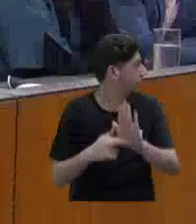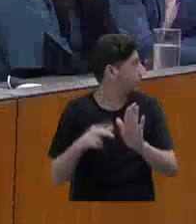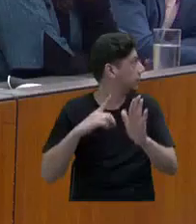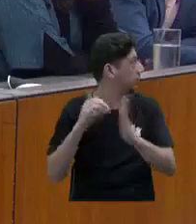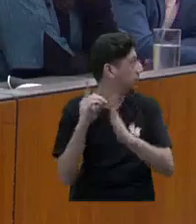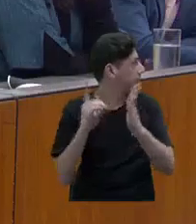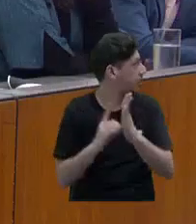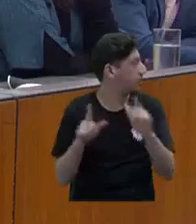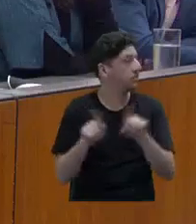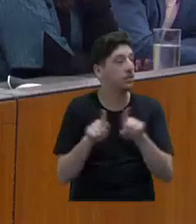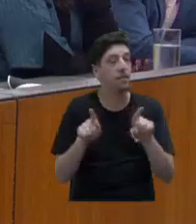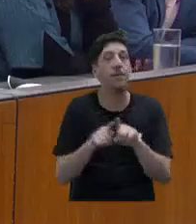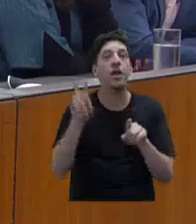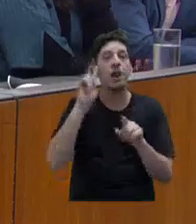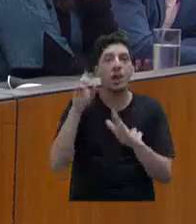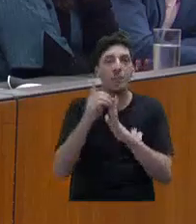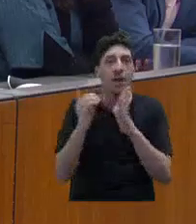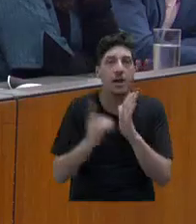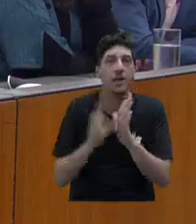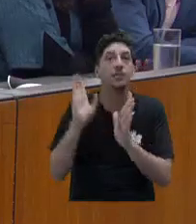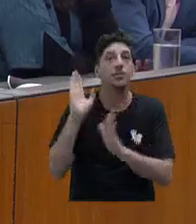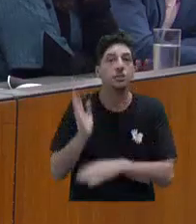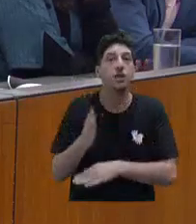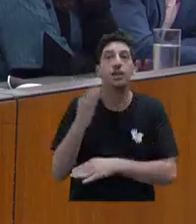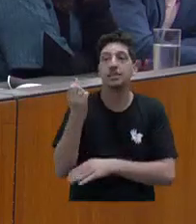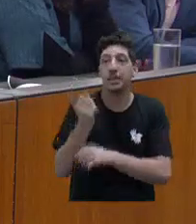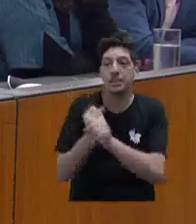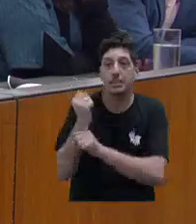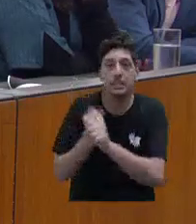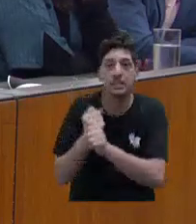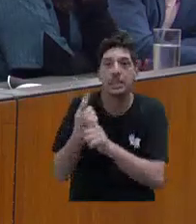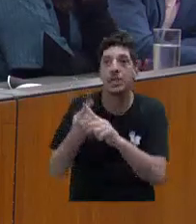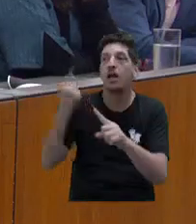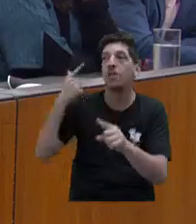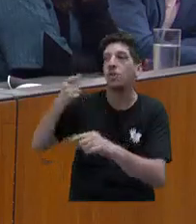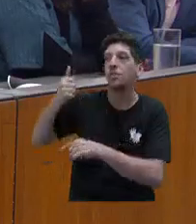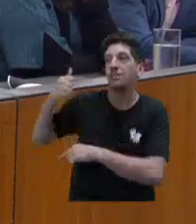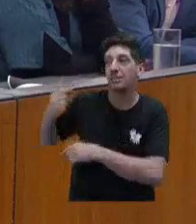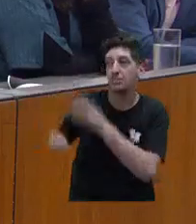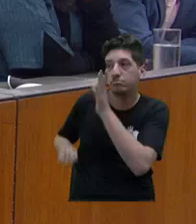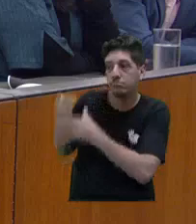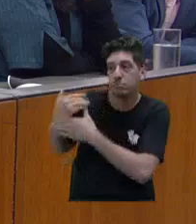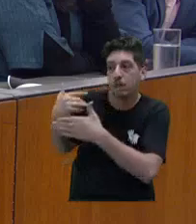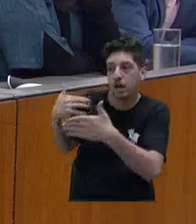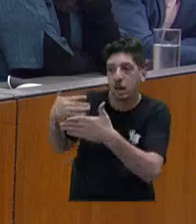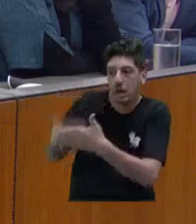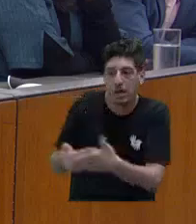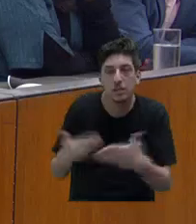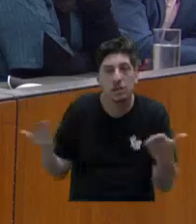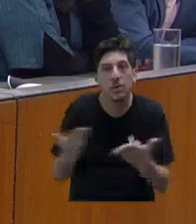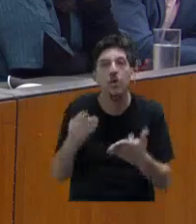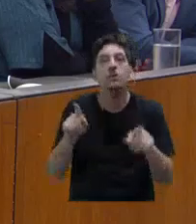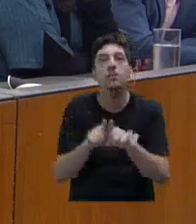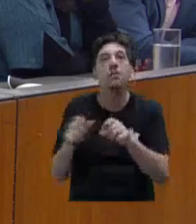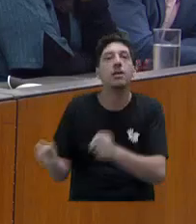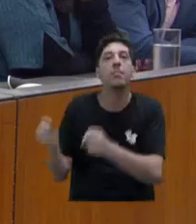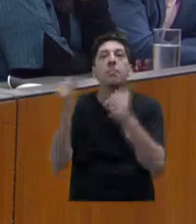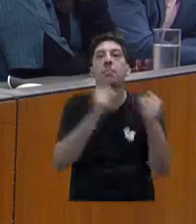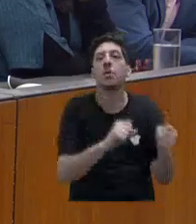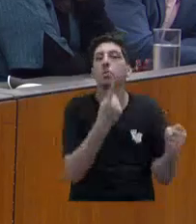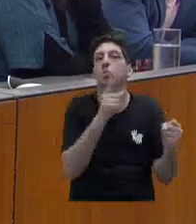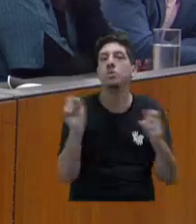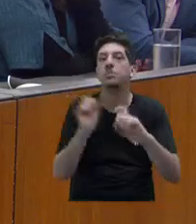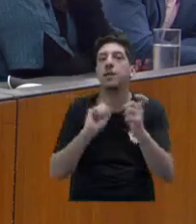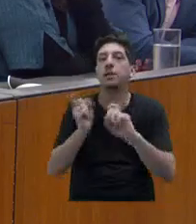e lembro que esse decreto estava aí há 6 anos, desde 2017, fizemos a regulamentação, demos posse na última reunião do CONSEC,